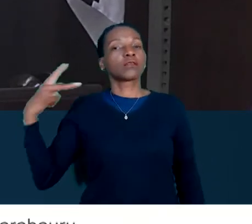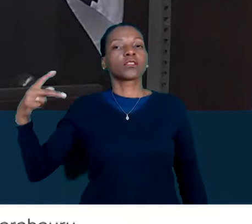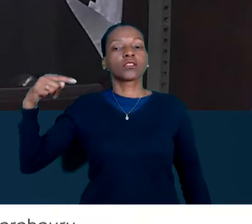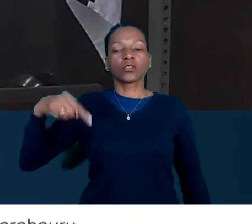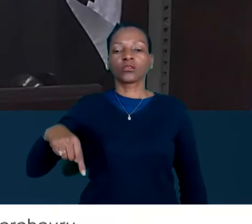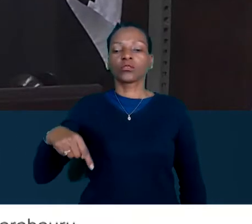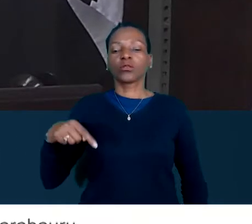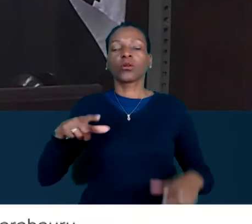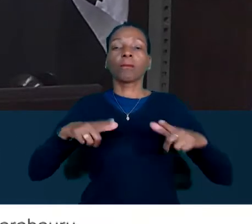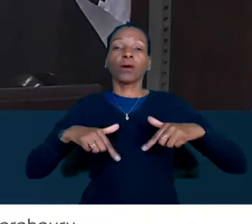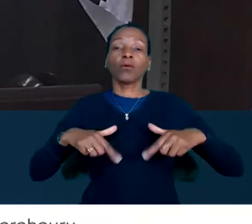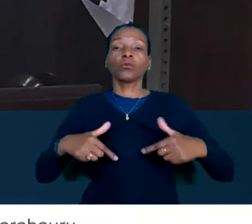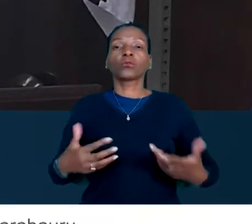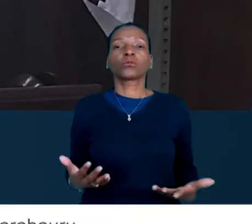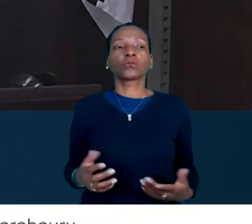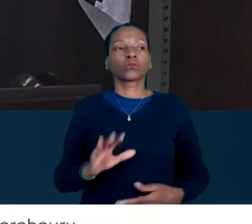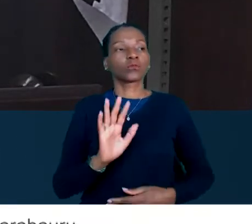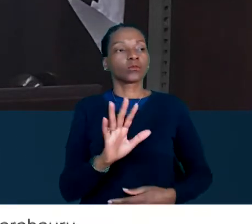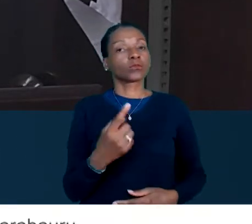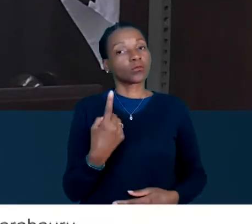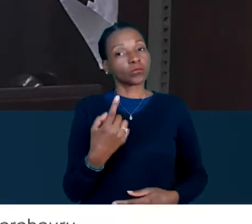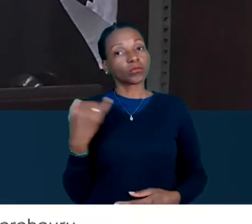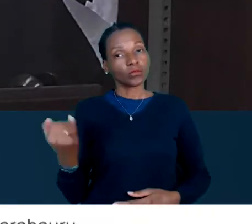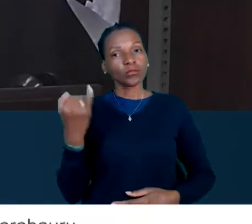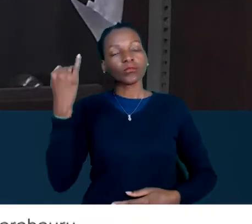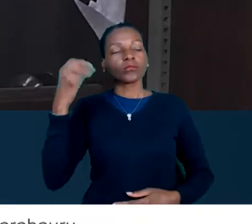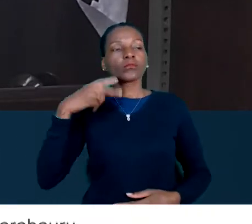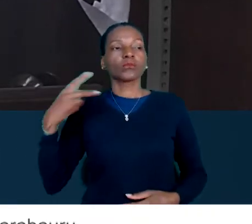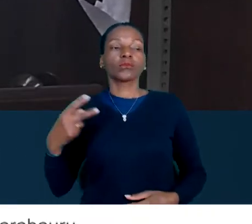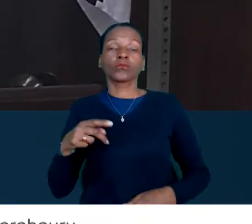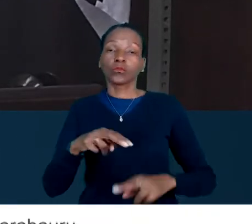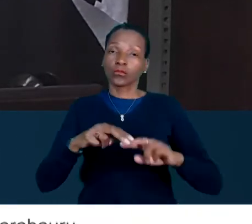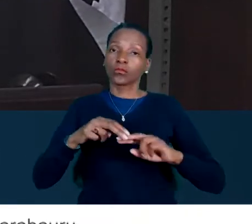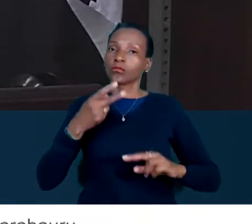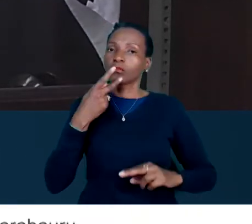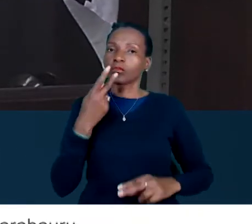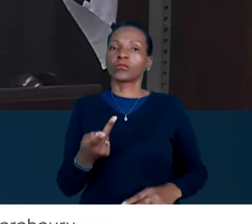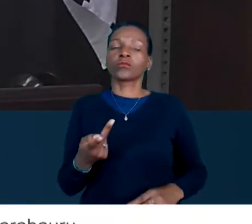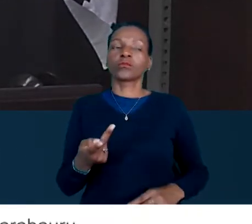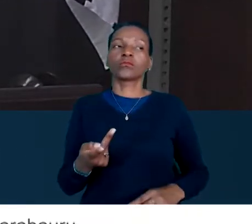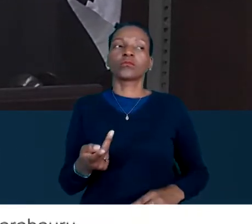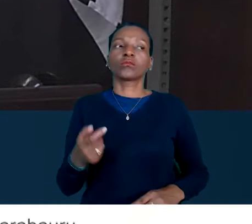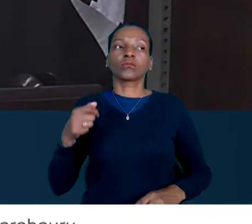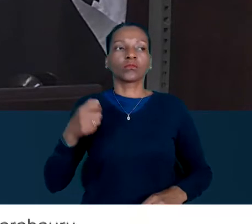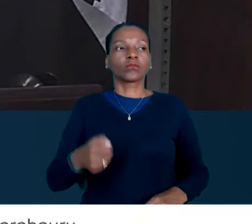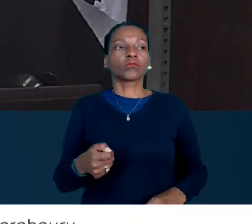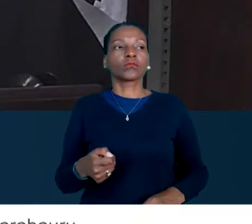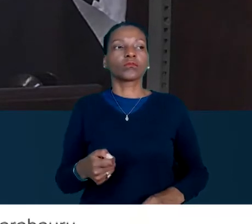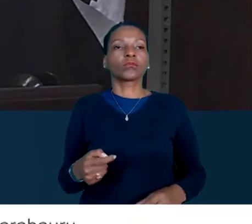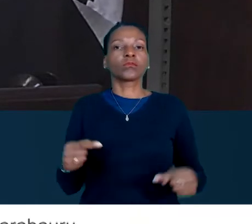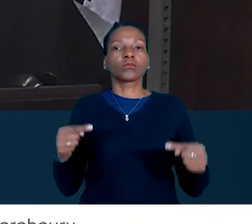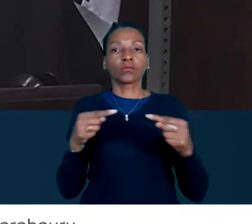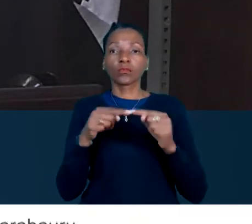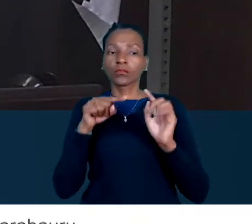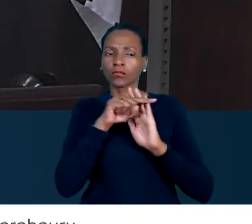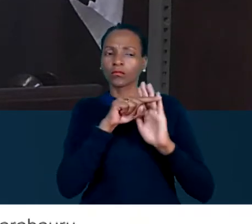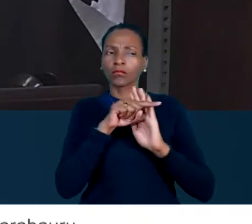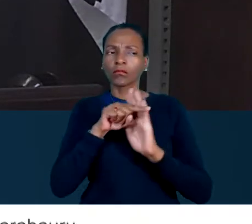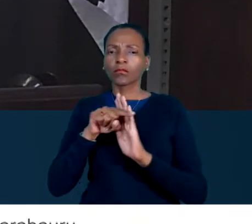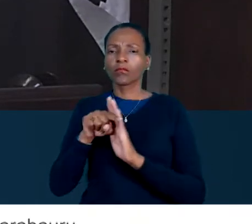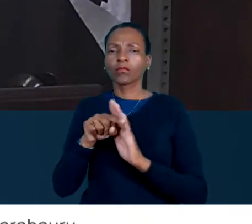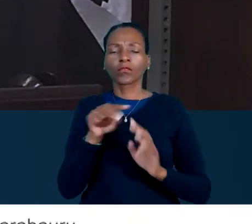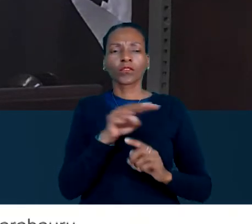de um vereador é por isso que eu falo com certa veemência aqui é a função de fiscalizar e a função de